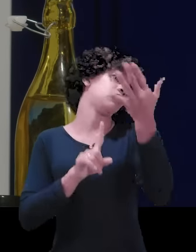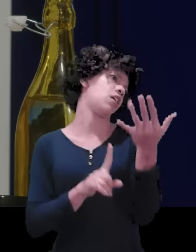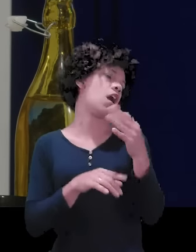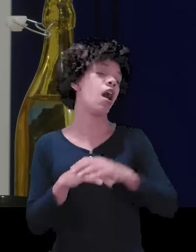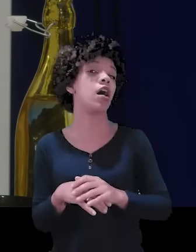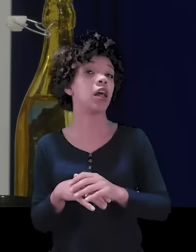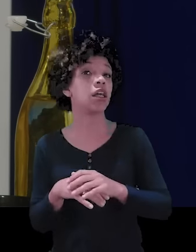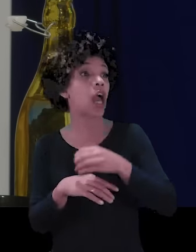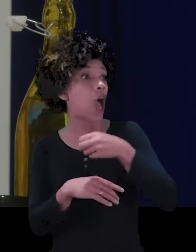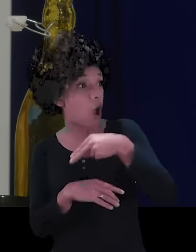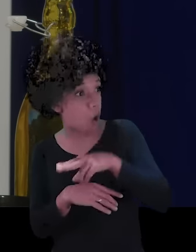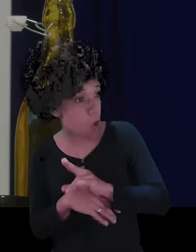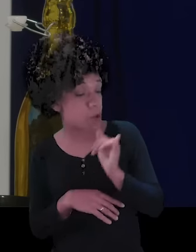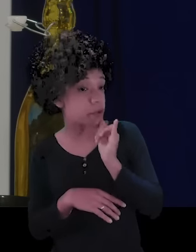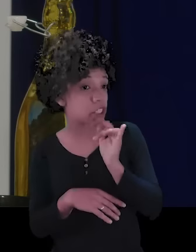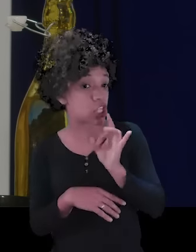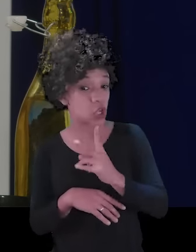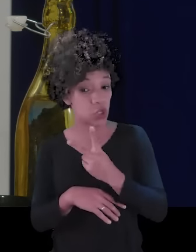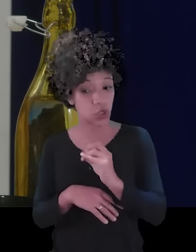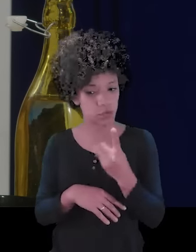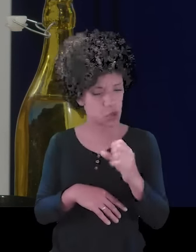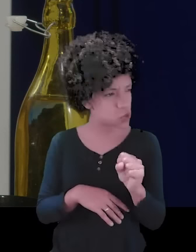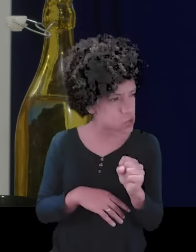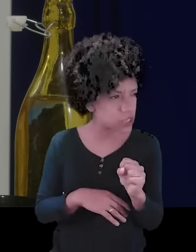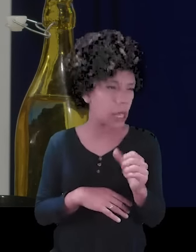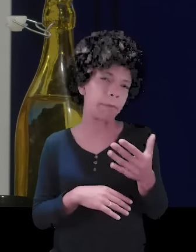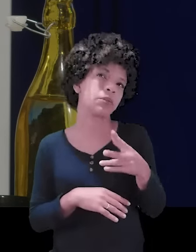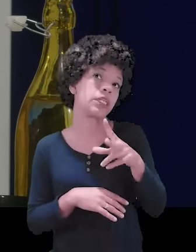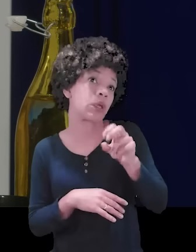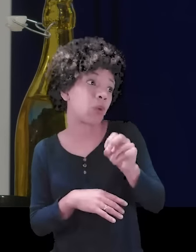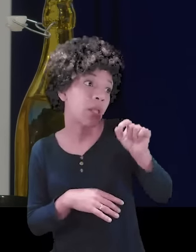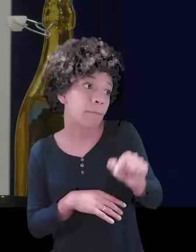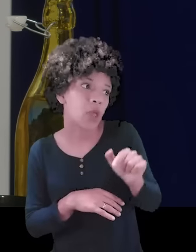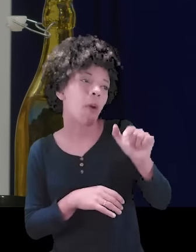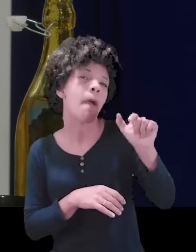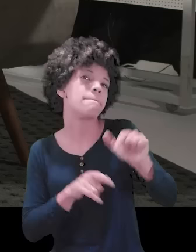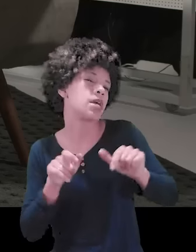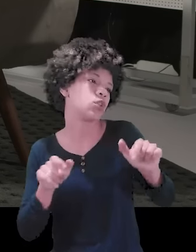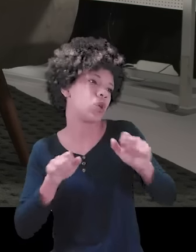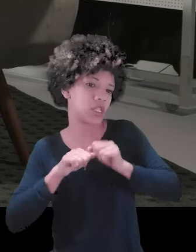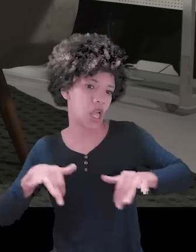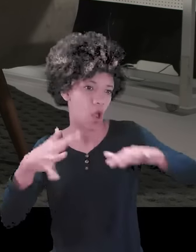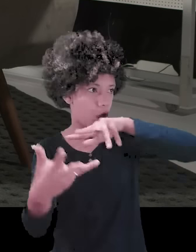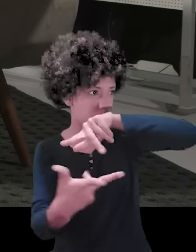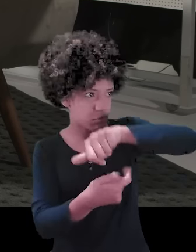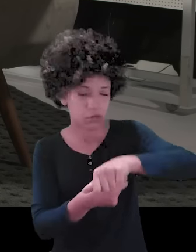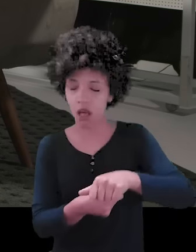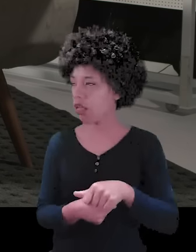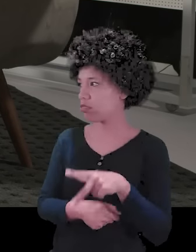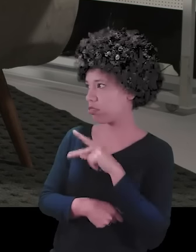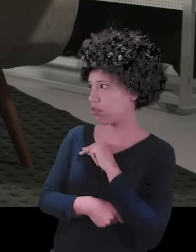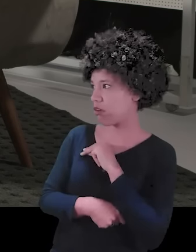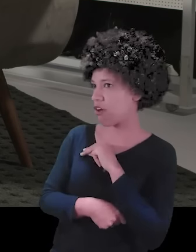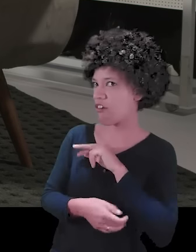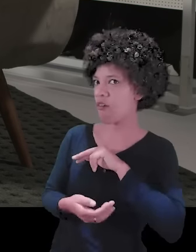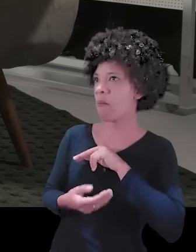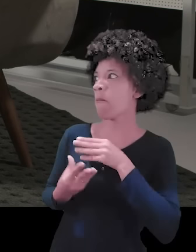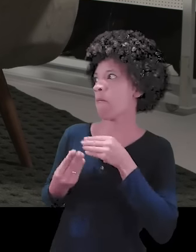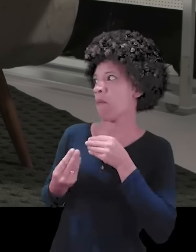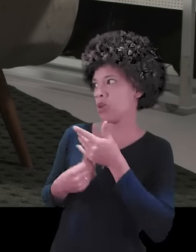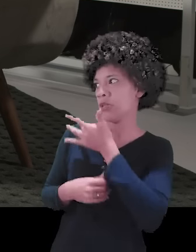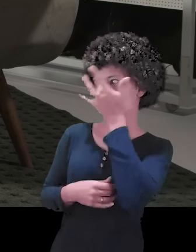e segunda olho por exemplo só em 2018 seriam os mais ou menos 50 mil pessoas ao redor do mundo menos a gente muita gente